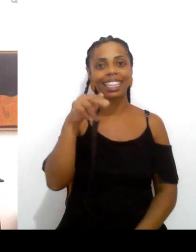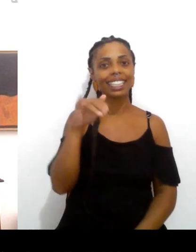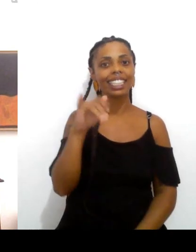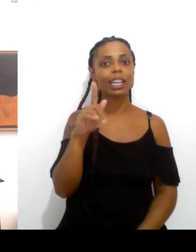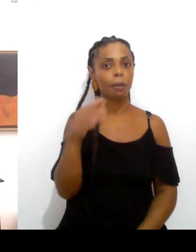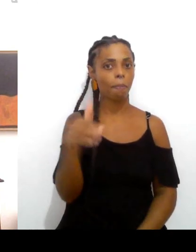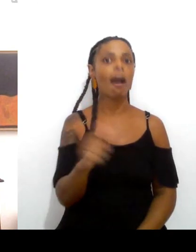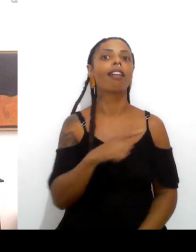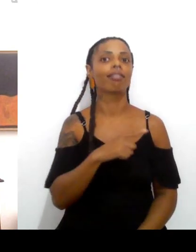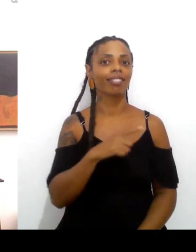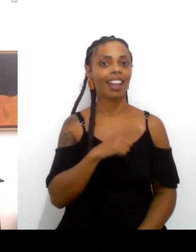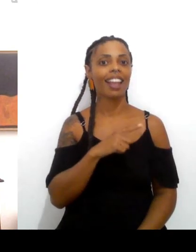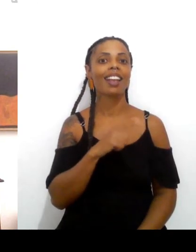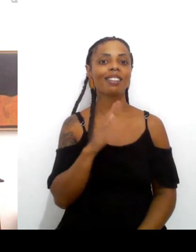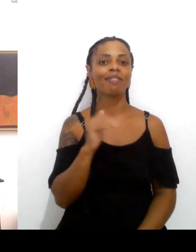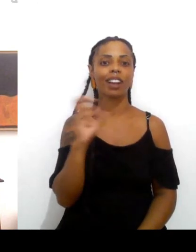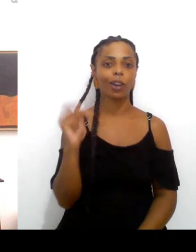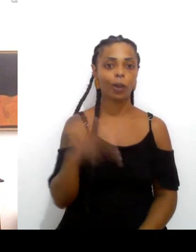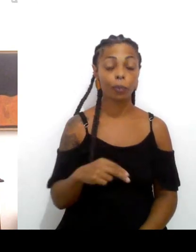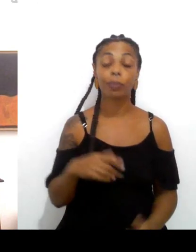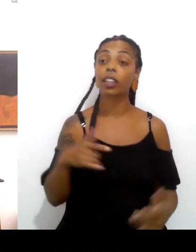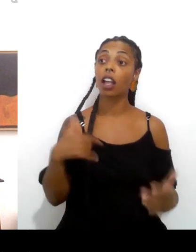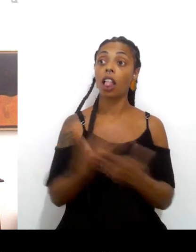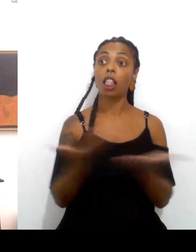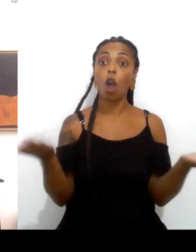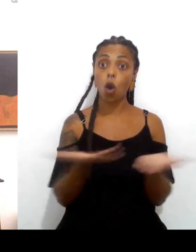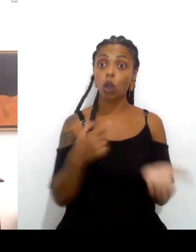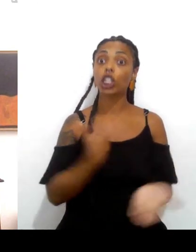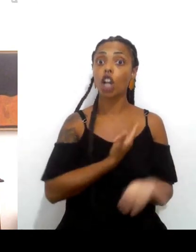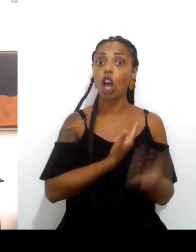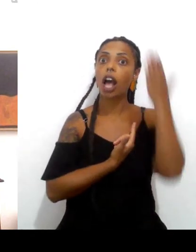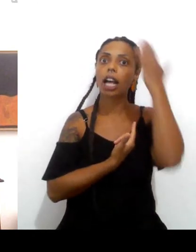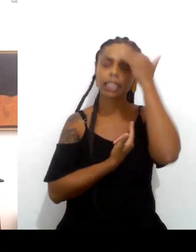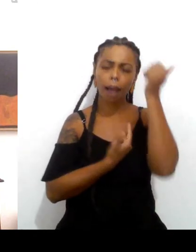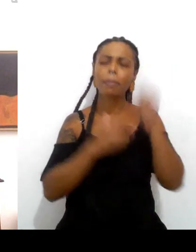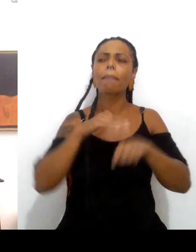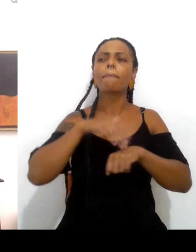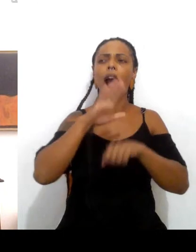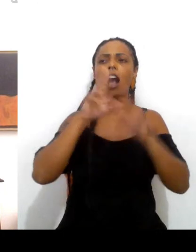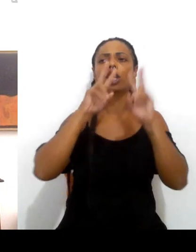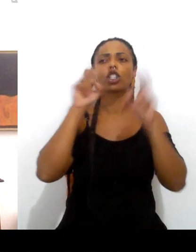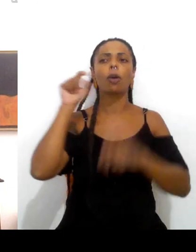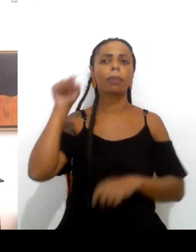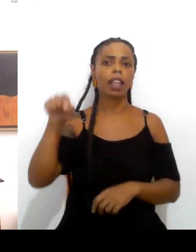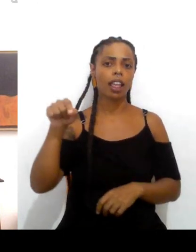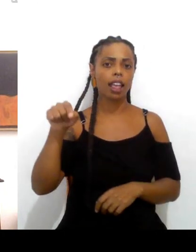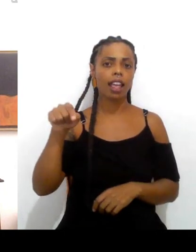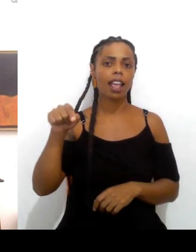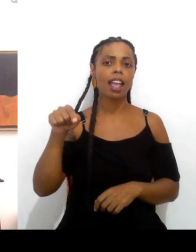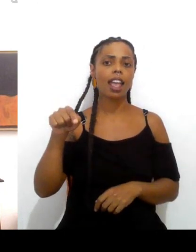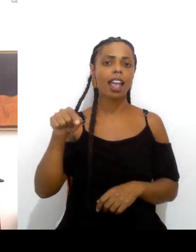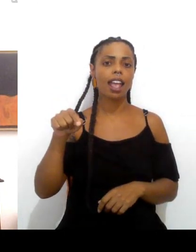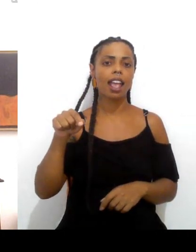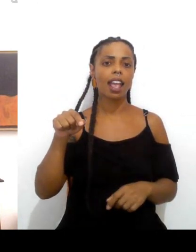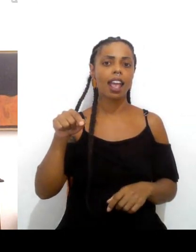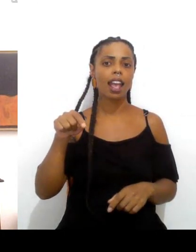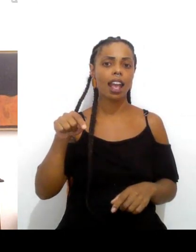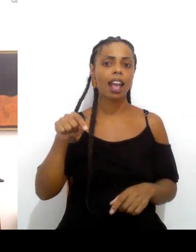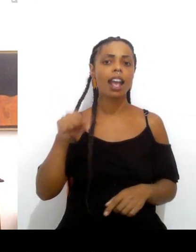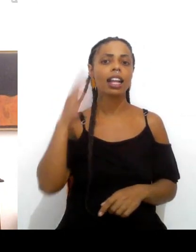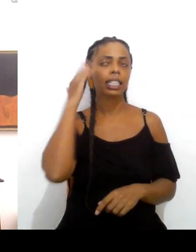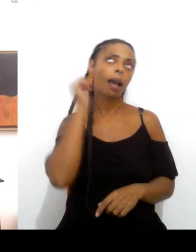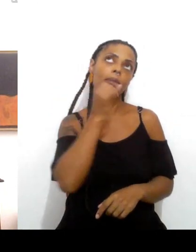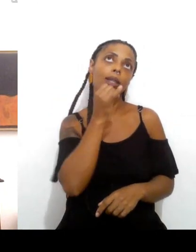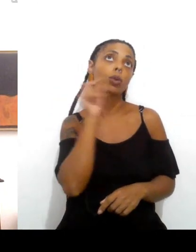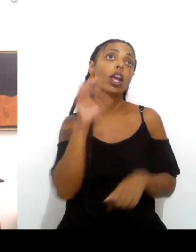e mesmo hoje que nós já sabemos muito mais já sabemos o que ele estava fazendo por